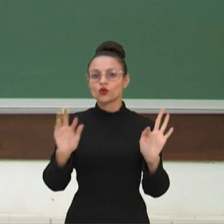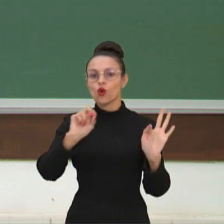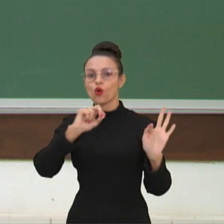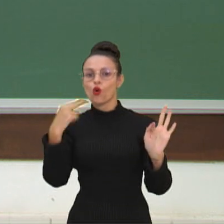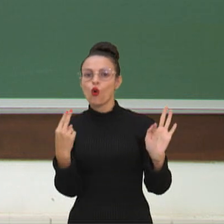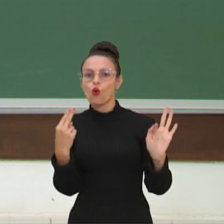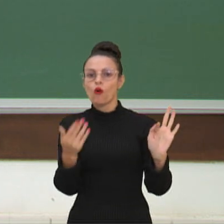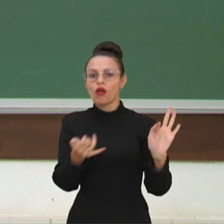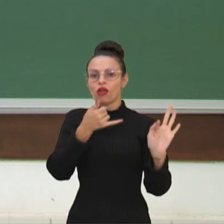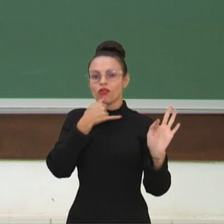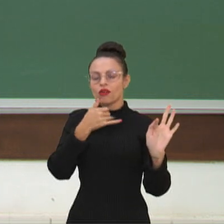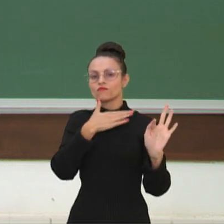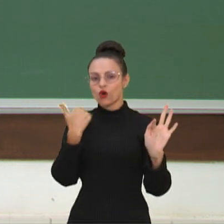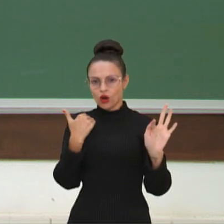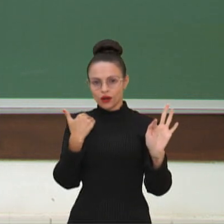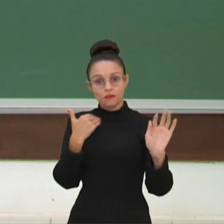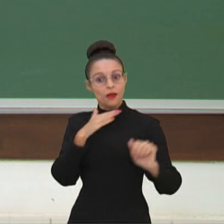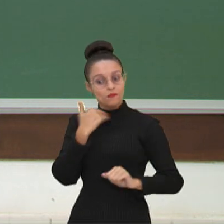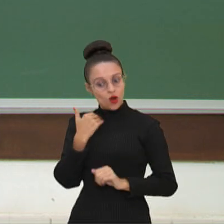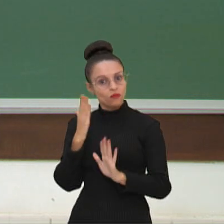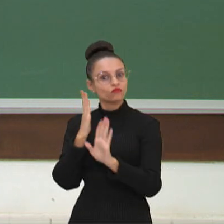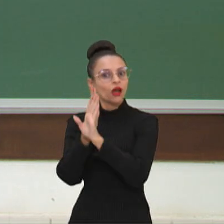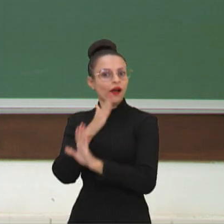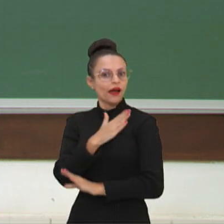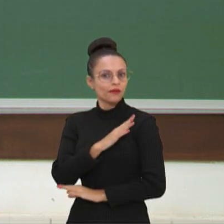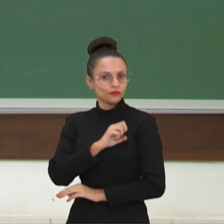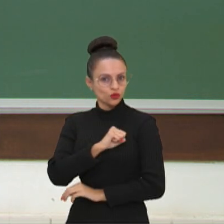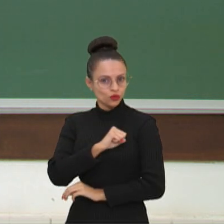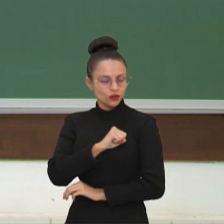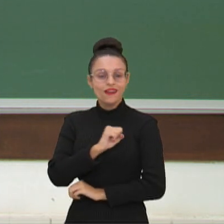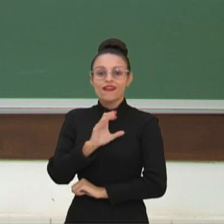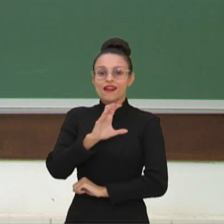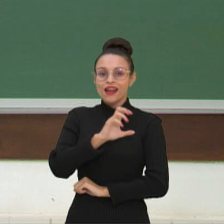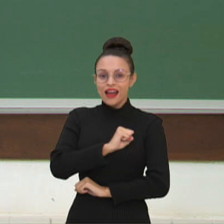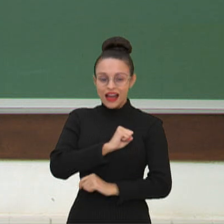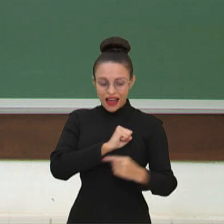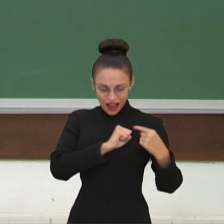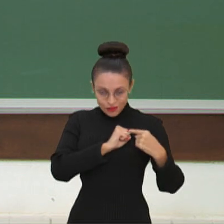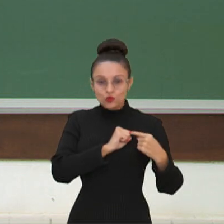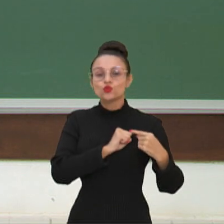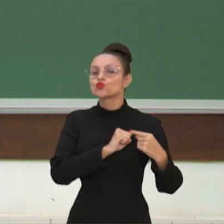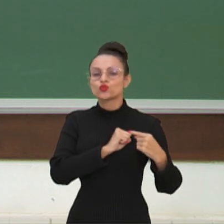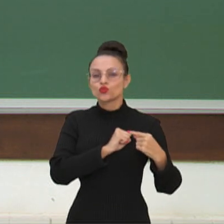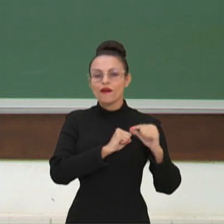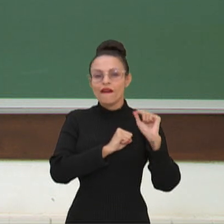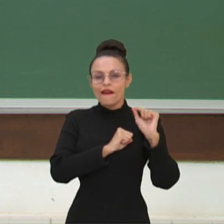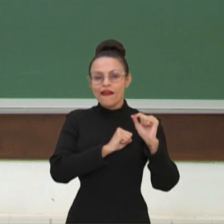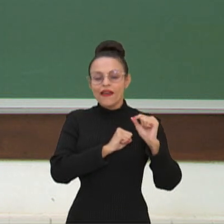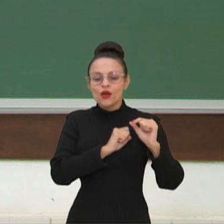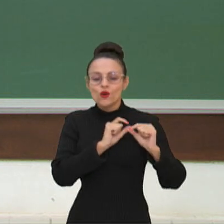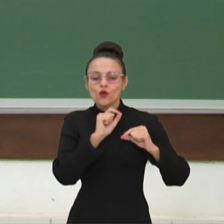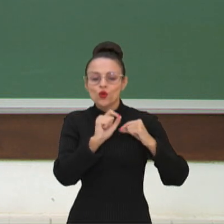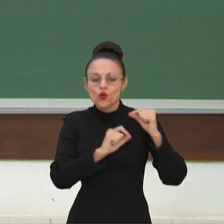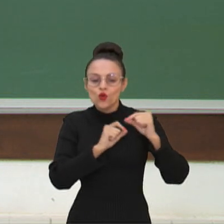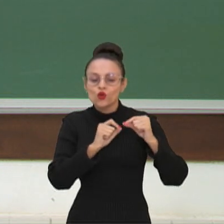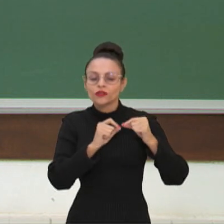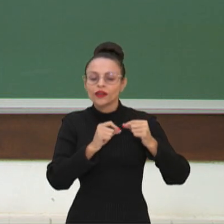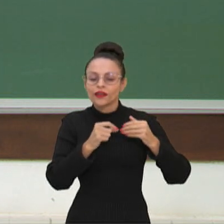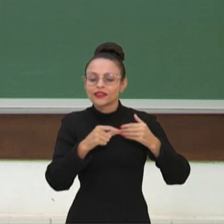o romantismo? Vamos relembrar um pouquinho. O próprio nome romantismo, hoje muito utilizado por nós também,